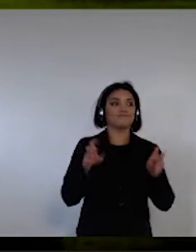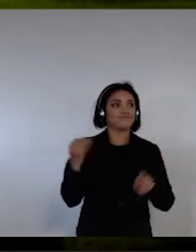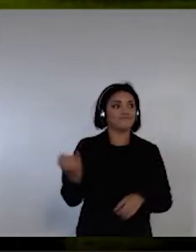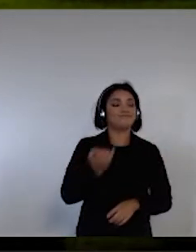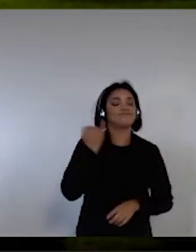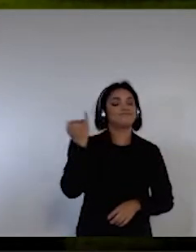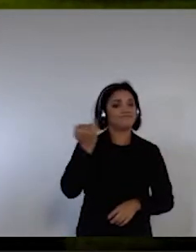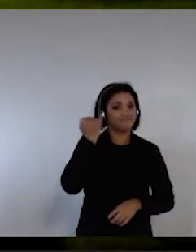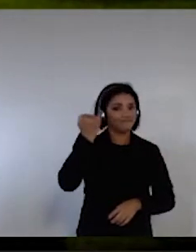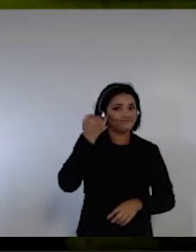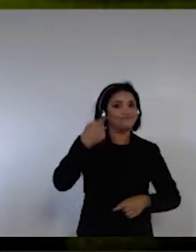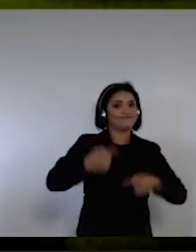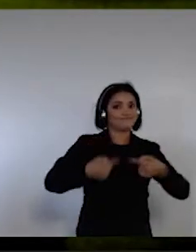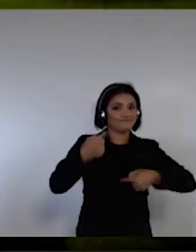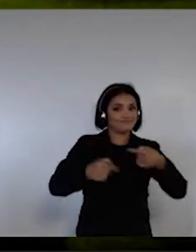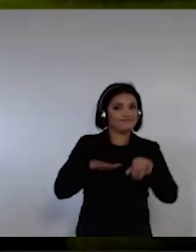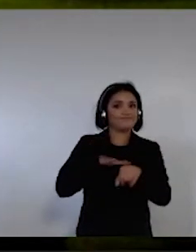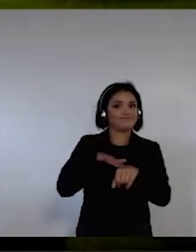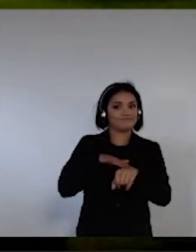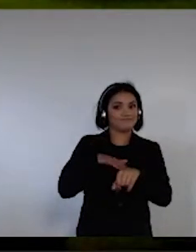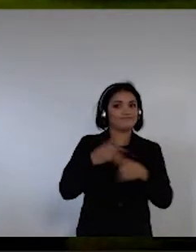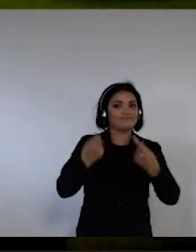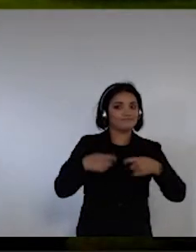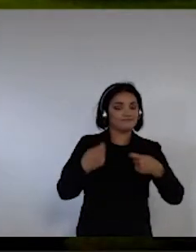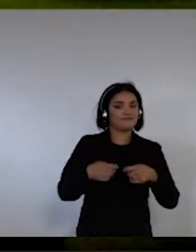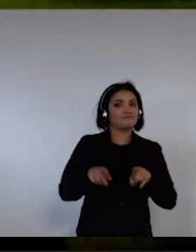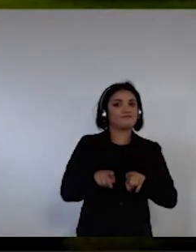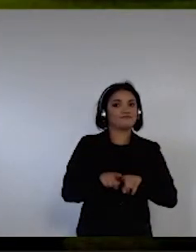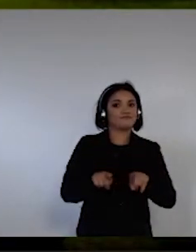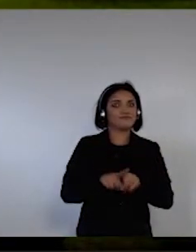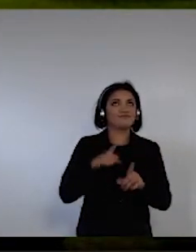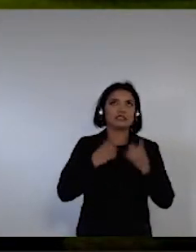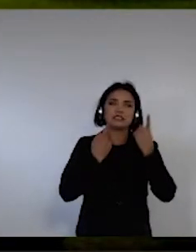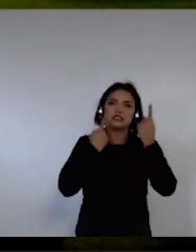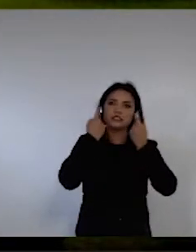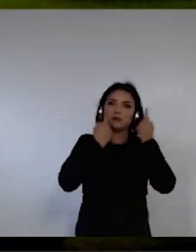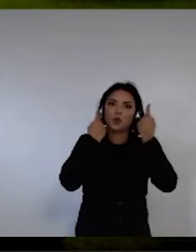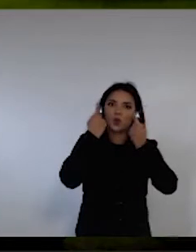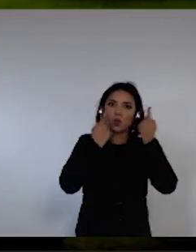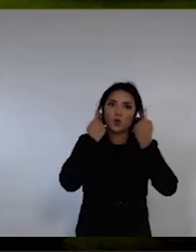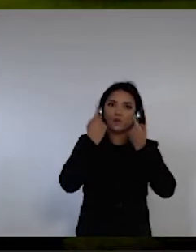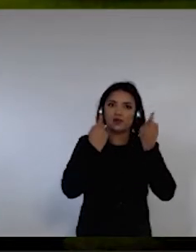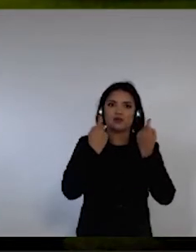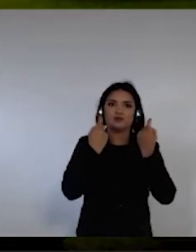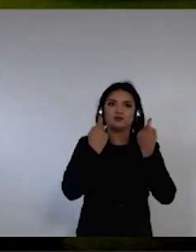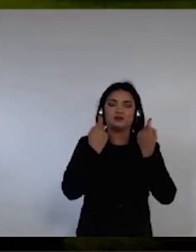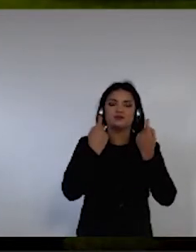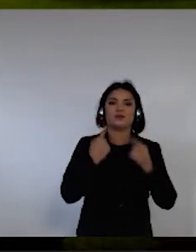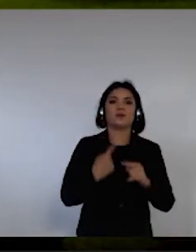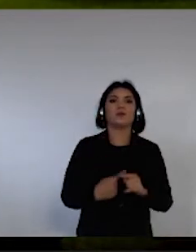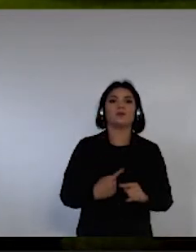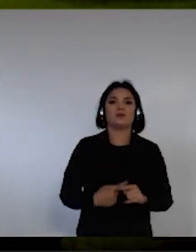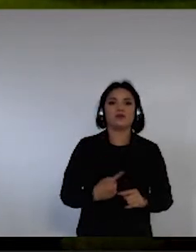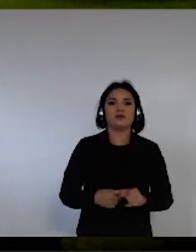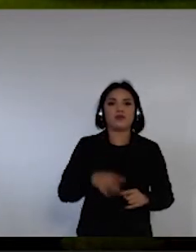com as garantias constitucionais da transparência e da